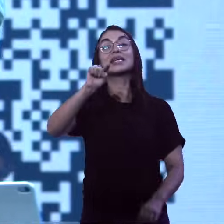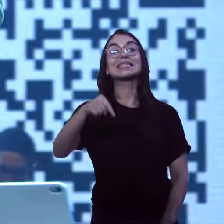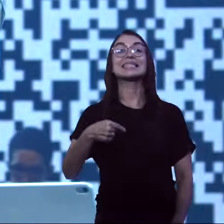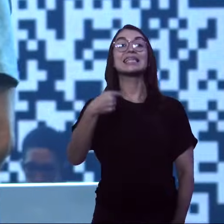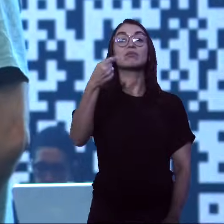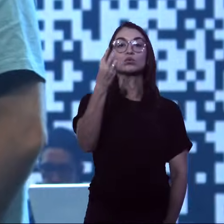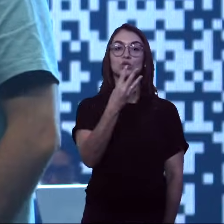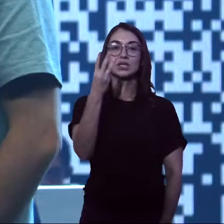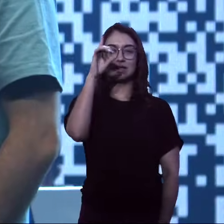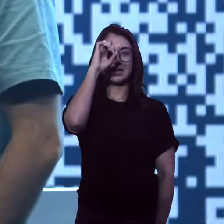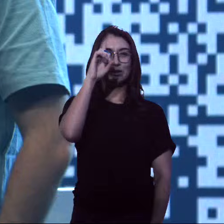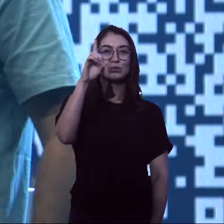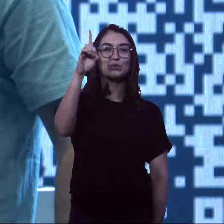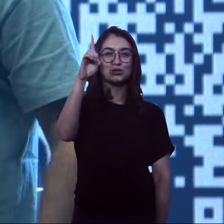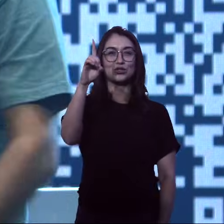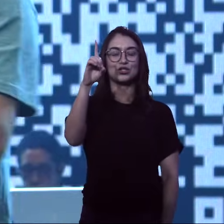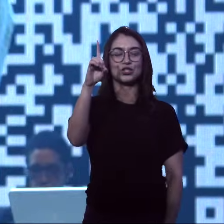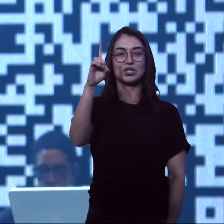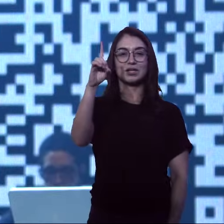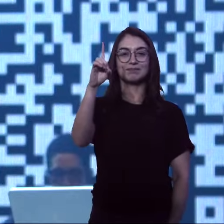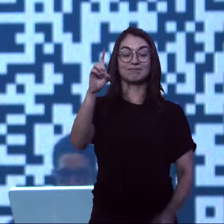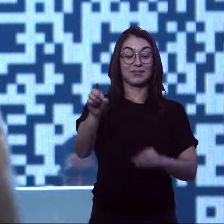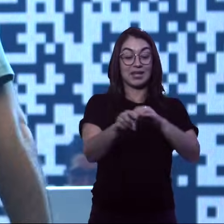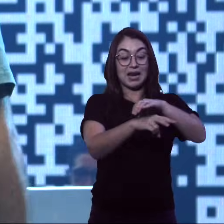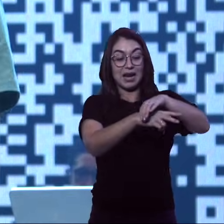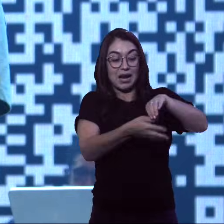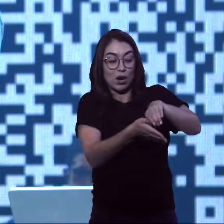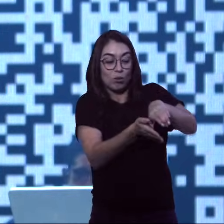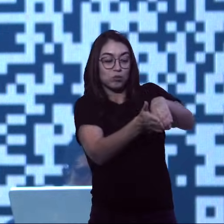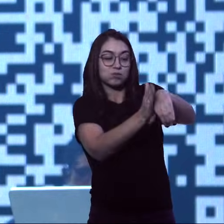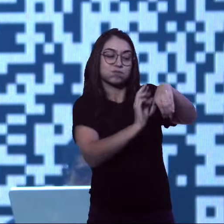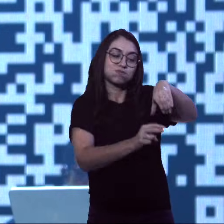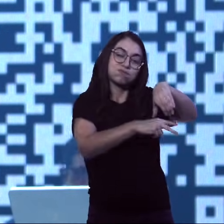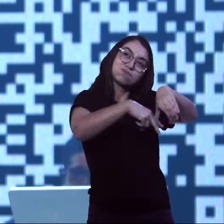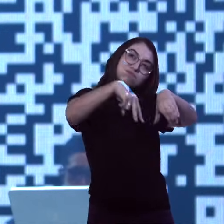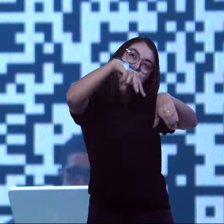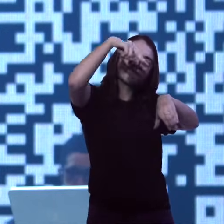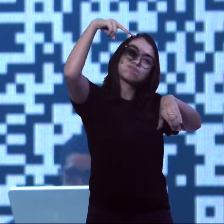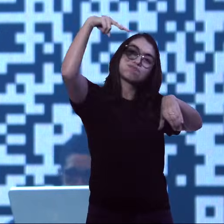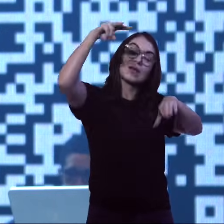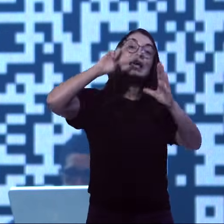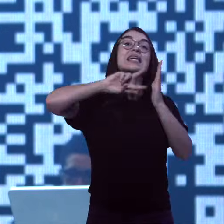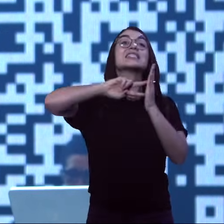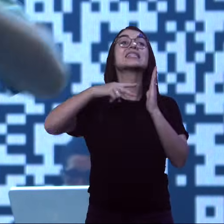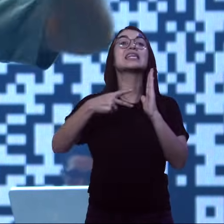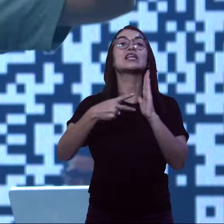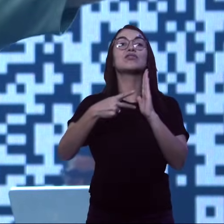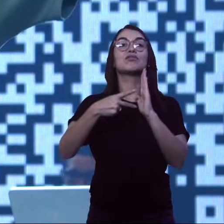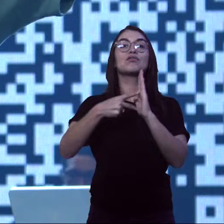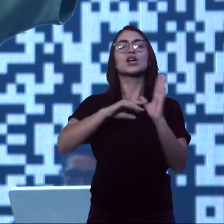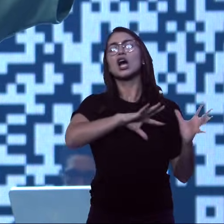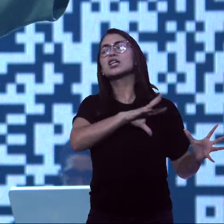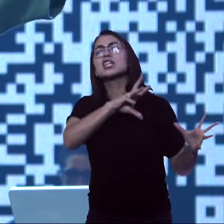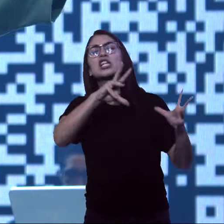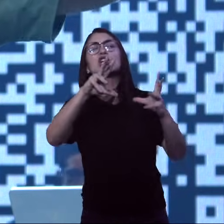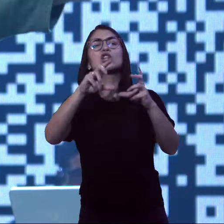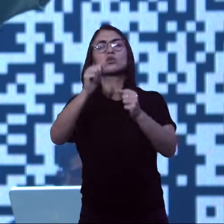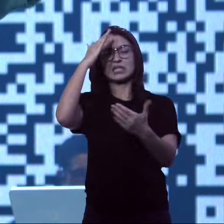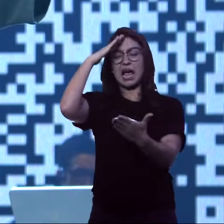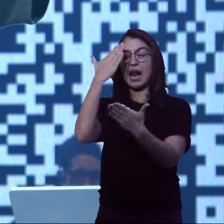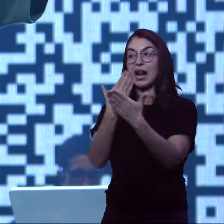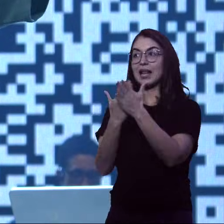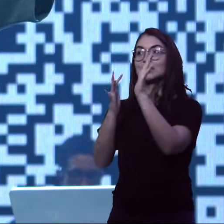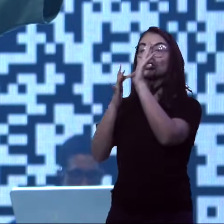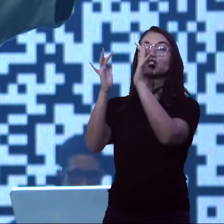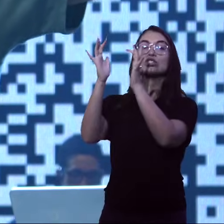do terceiro dia que Ele estava morto, Ele ressuscita, significando que aqueles que crerem nele terão seus pecados perdoados por